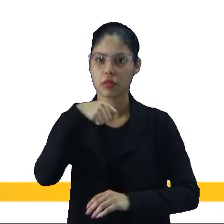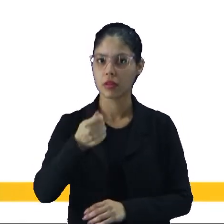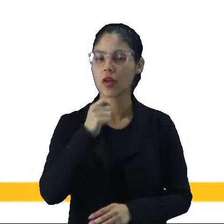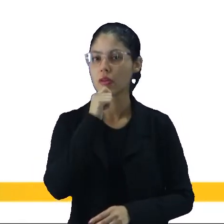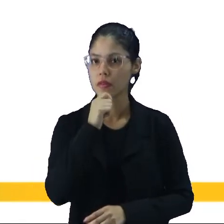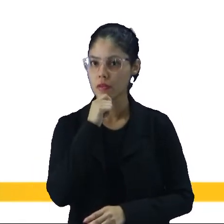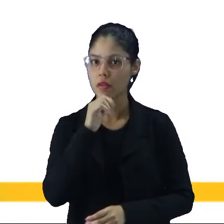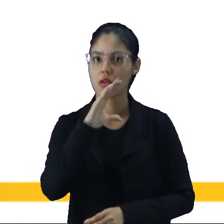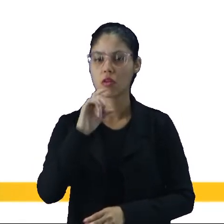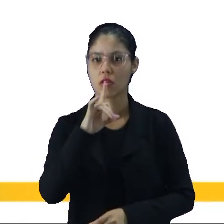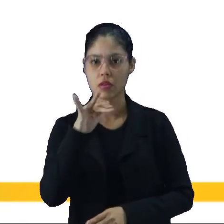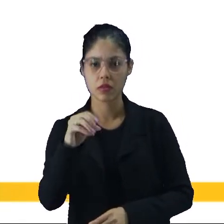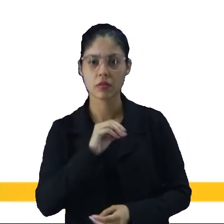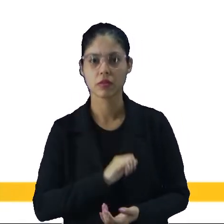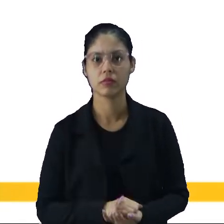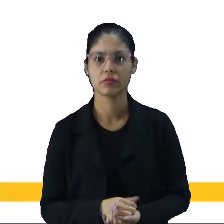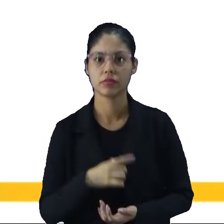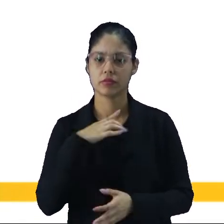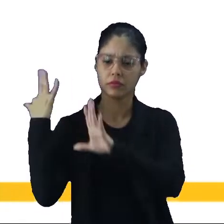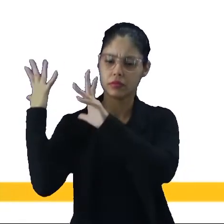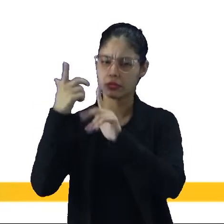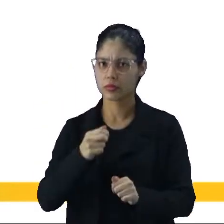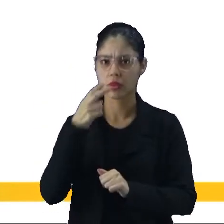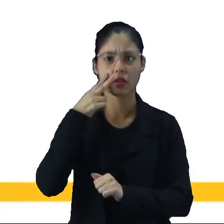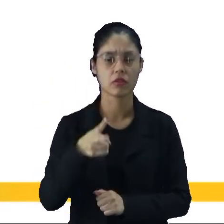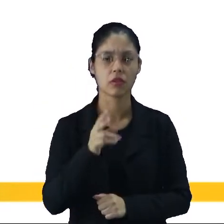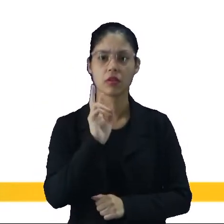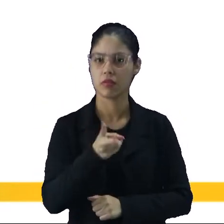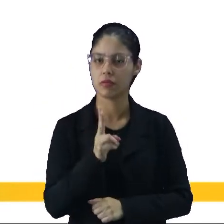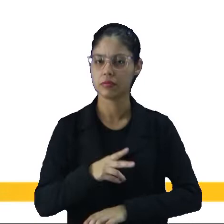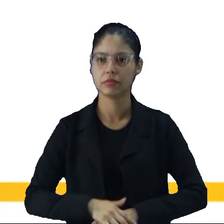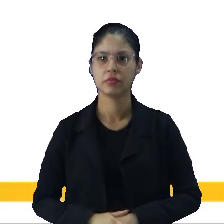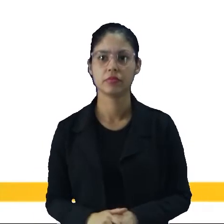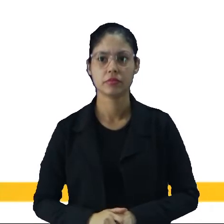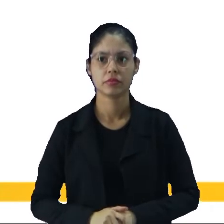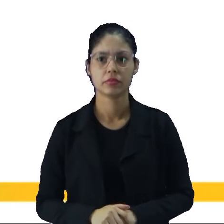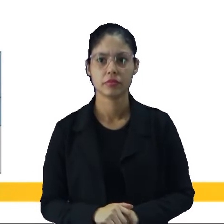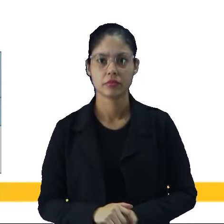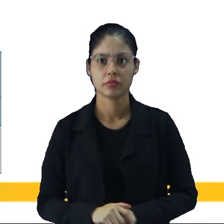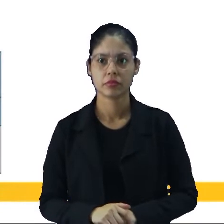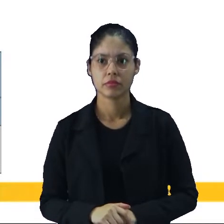sinal da função cosseno. Dá uma revisada e olha aqui sempre, tá?